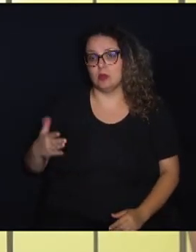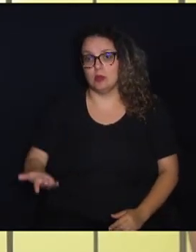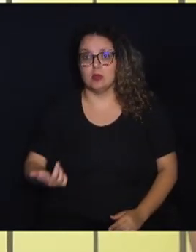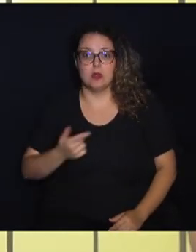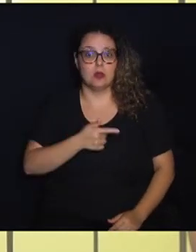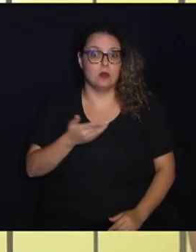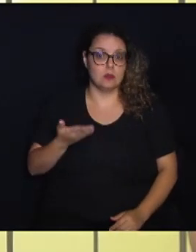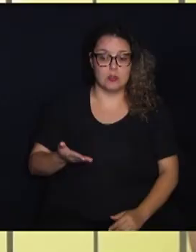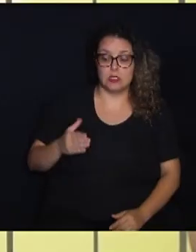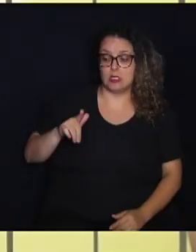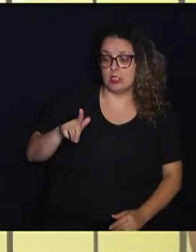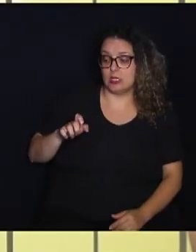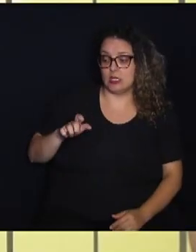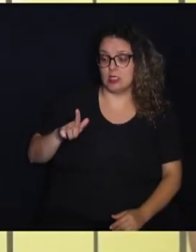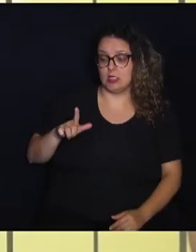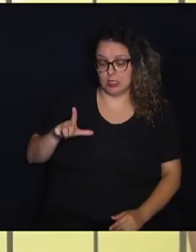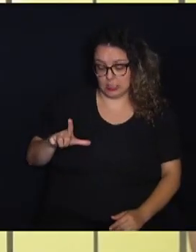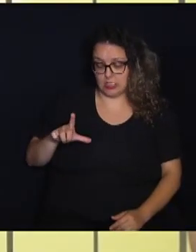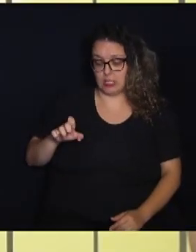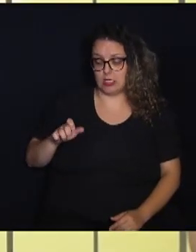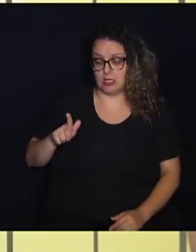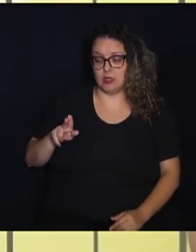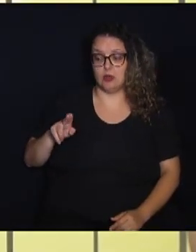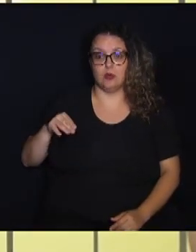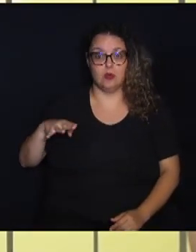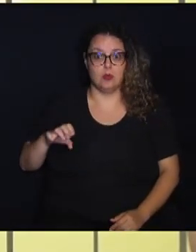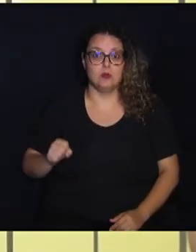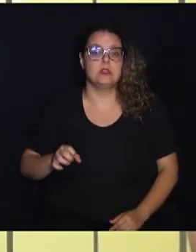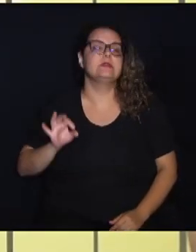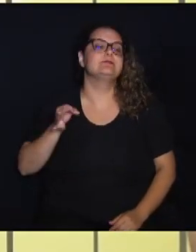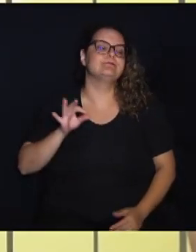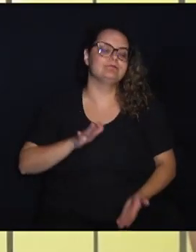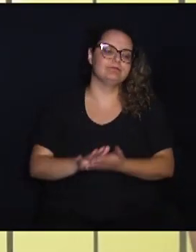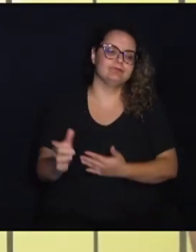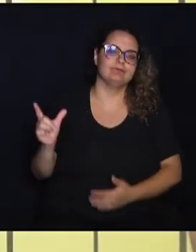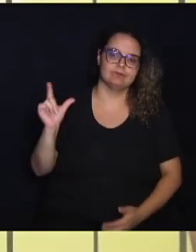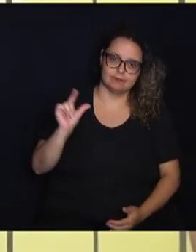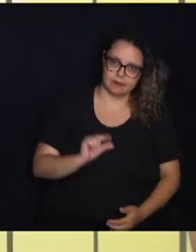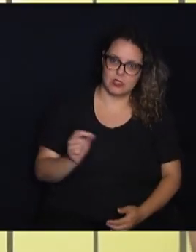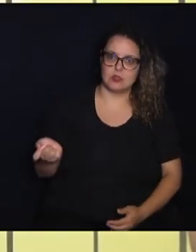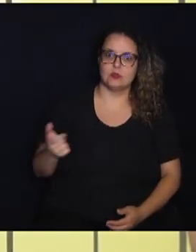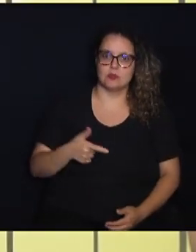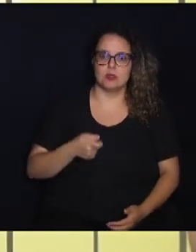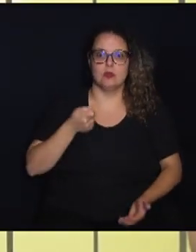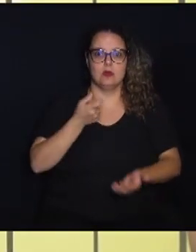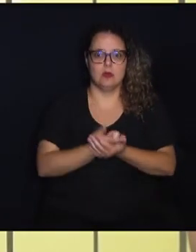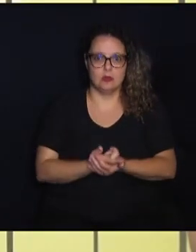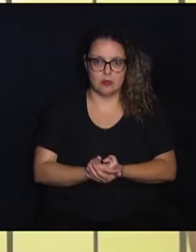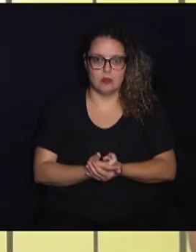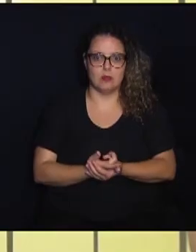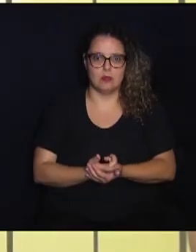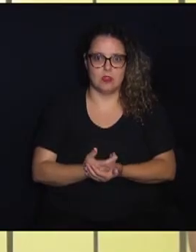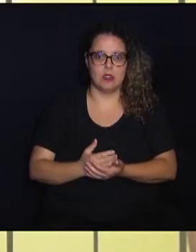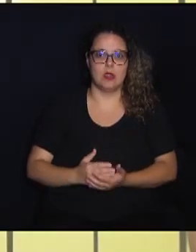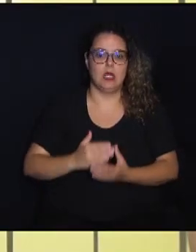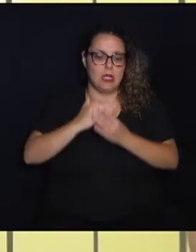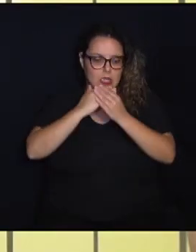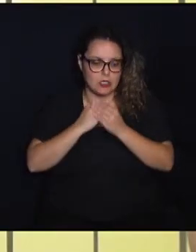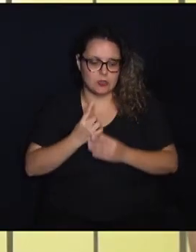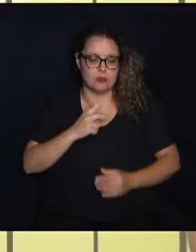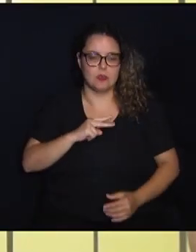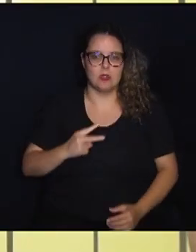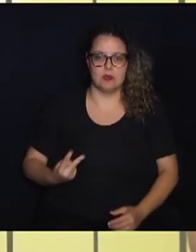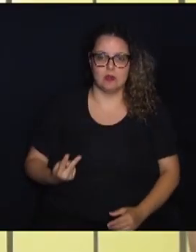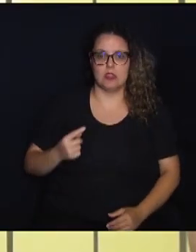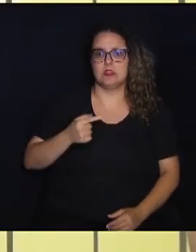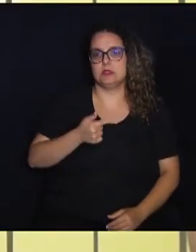semana, de legumes, você com certeza vai gastar menos do que você ficar comprando um lanche uma vez por semana. Sim. Entendeu?